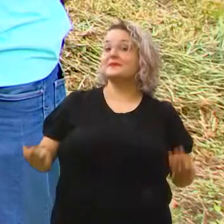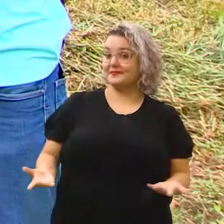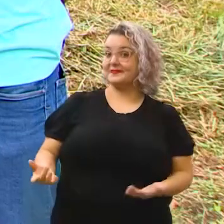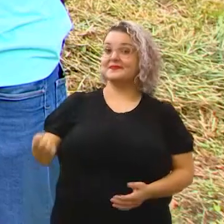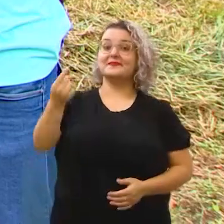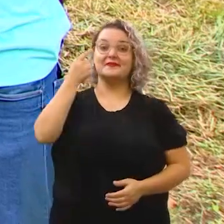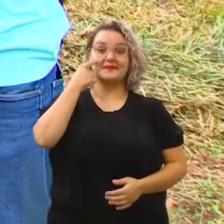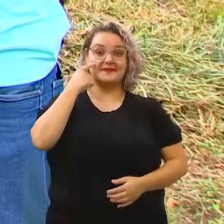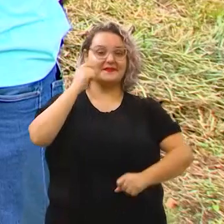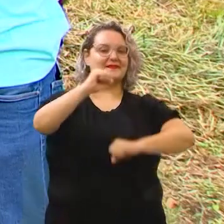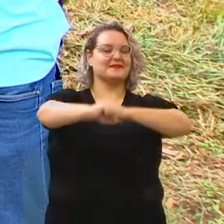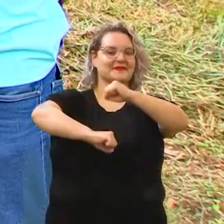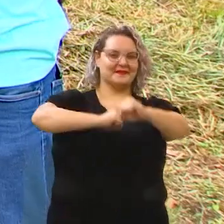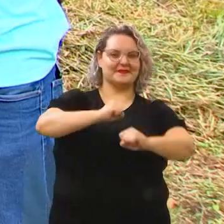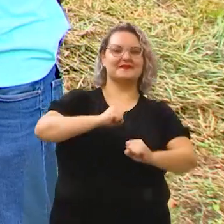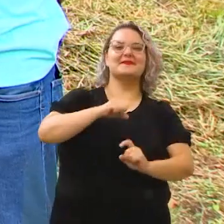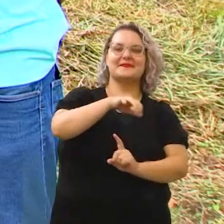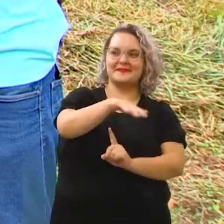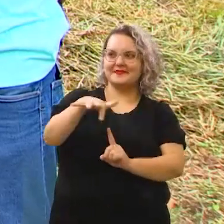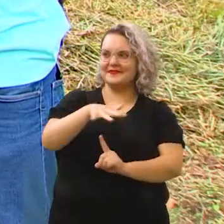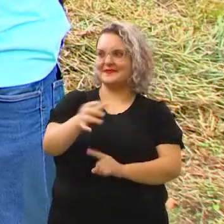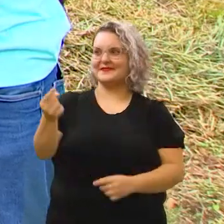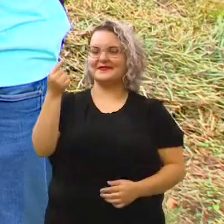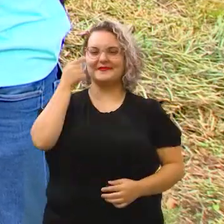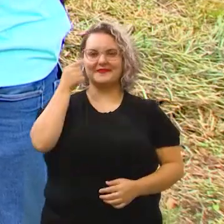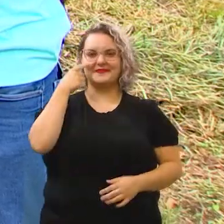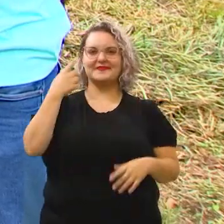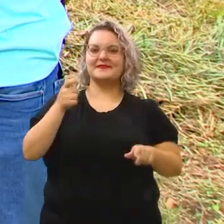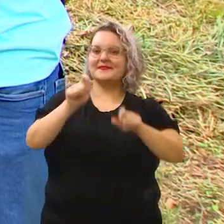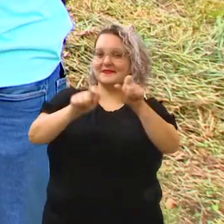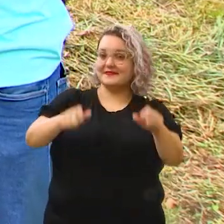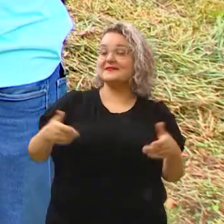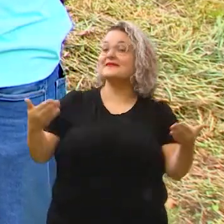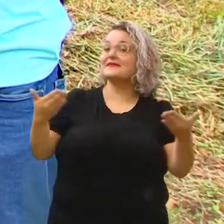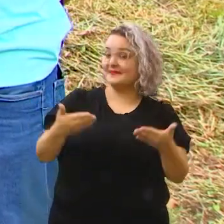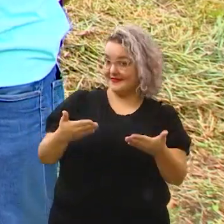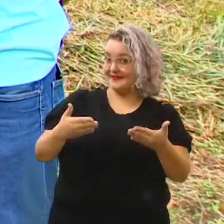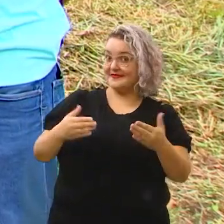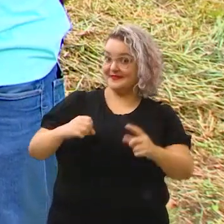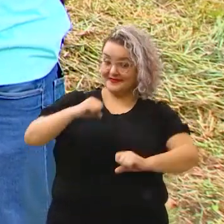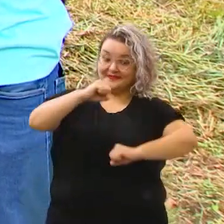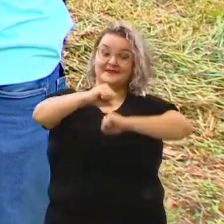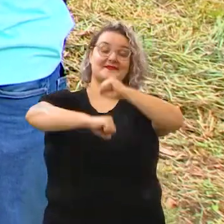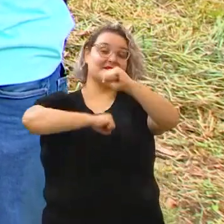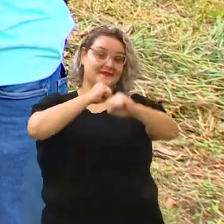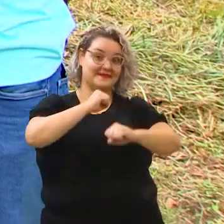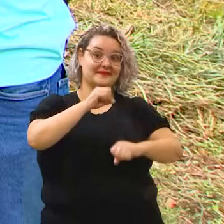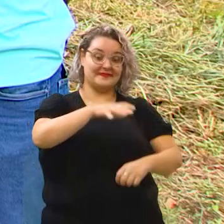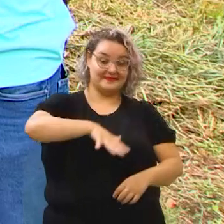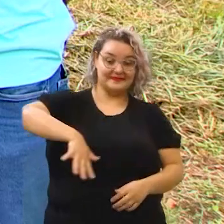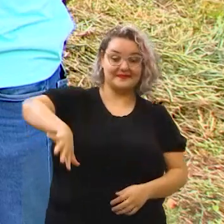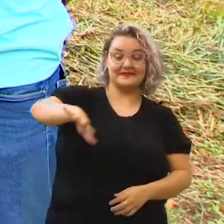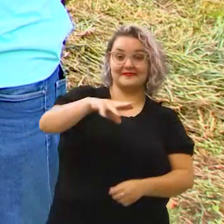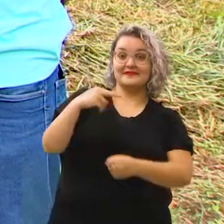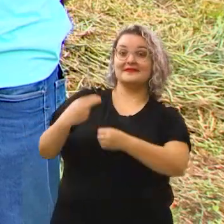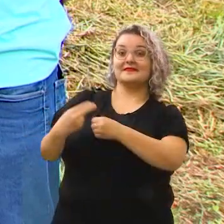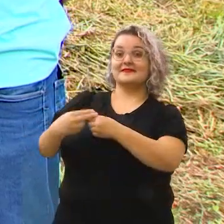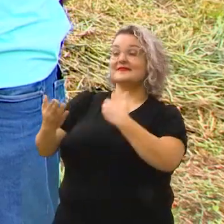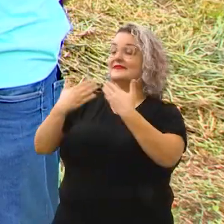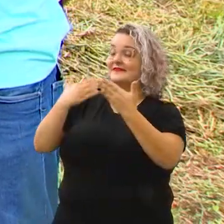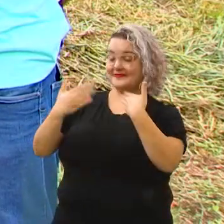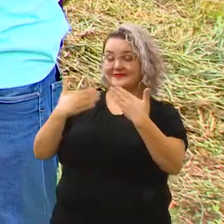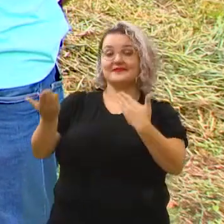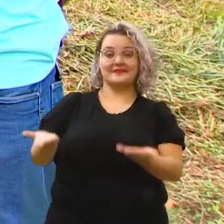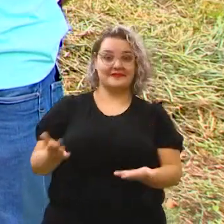Bom, é o quadro Giro Ambiental e olha só, pessoal, hoje a gente está girando aqui pela Unicamp, bater um